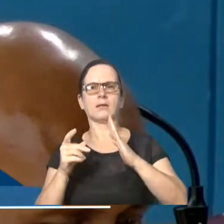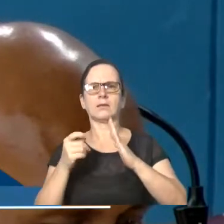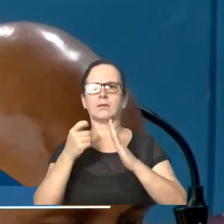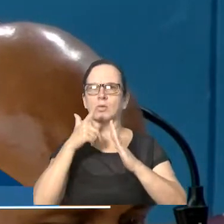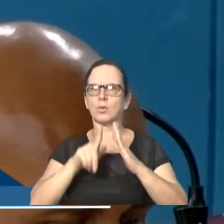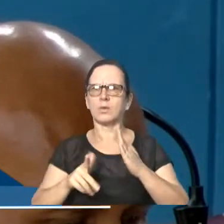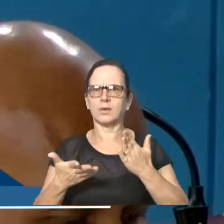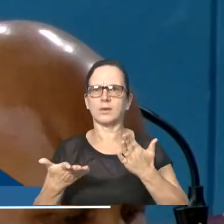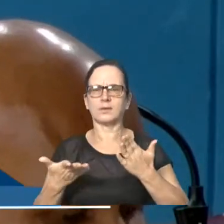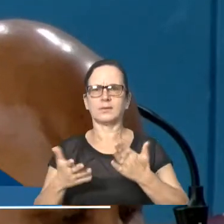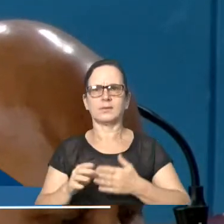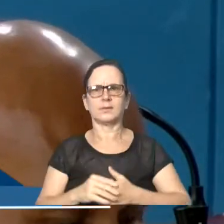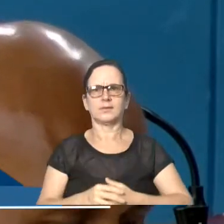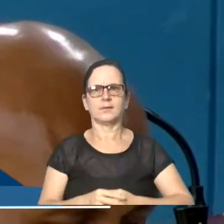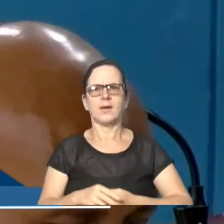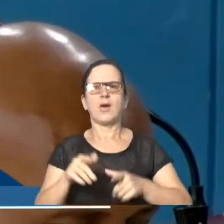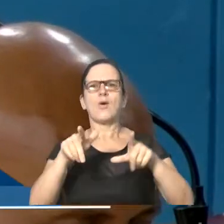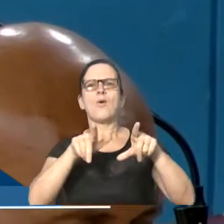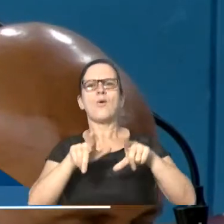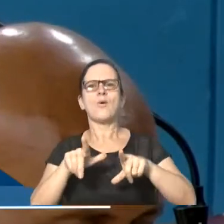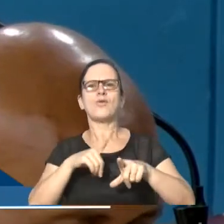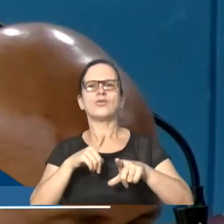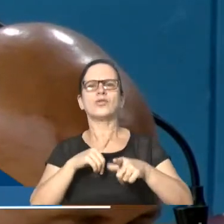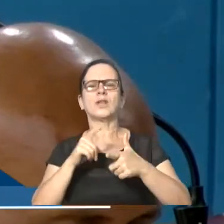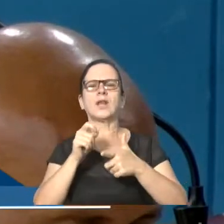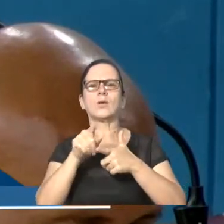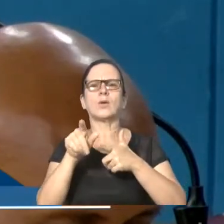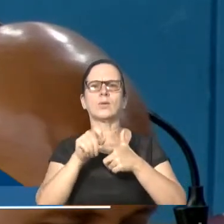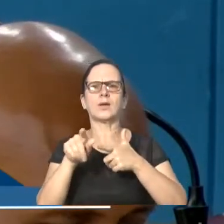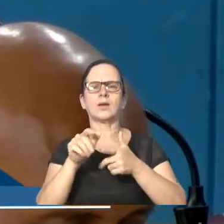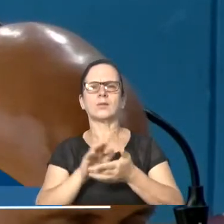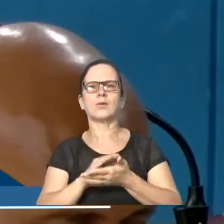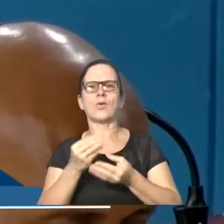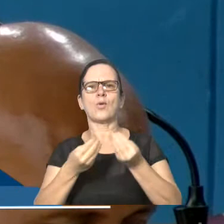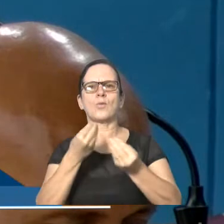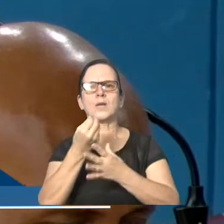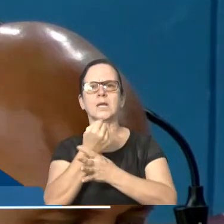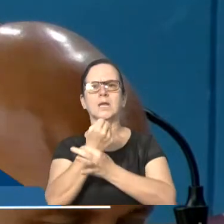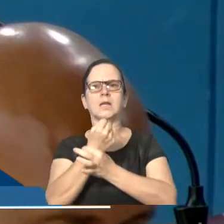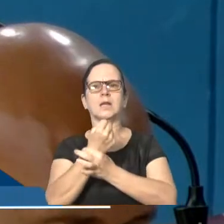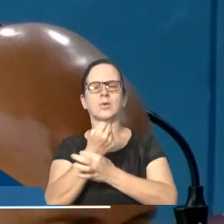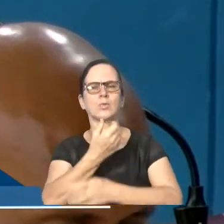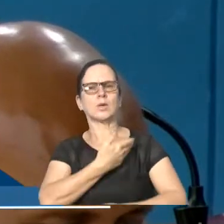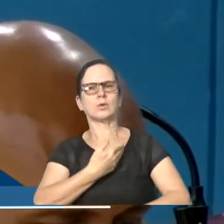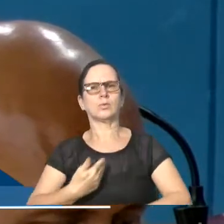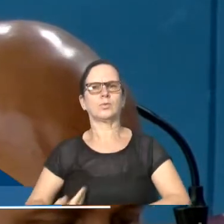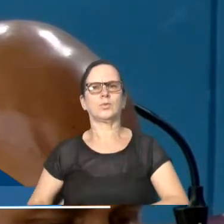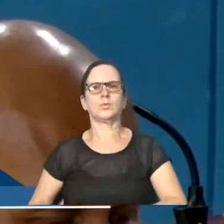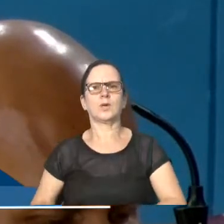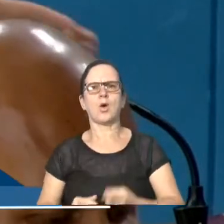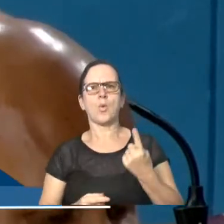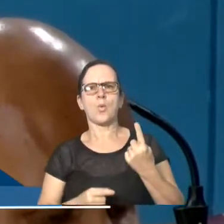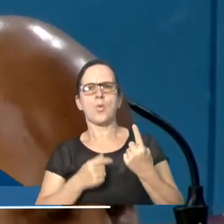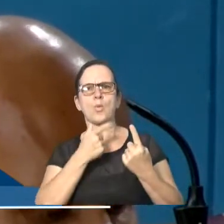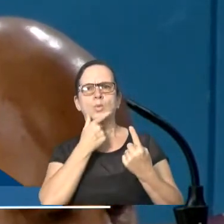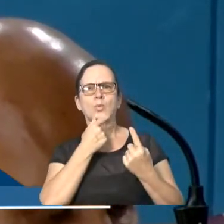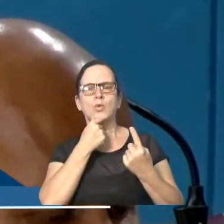cidade. Aonde nós conseguimos, Sérgio, manter uma segurança de próprio público com um cara